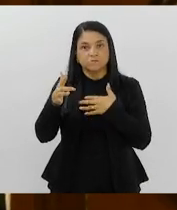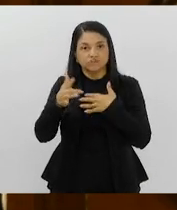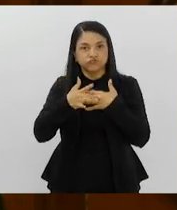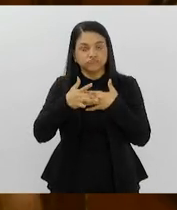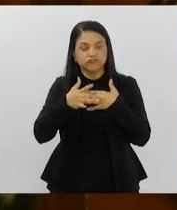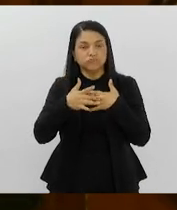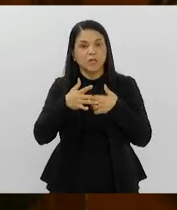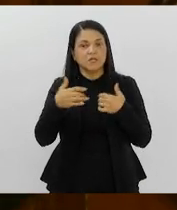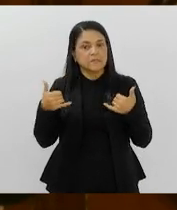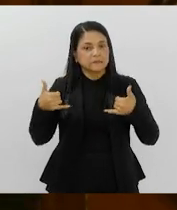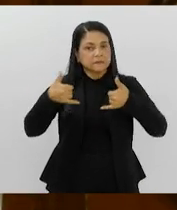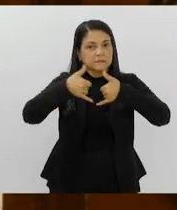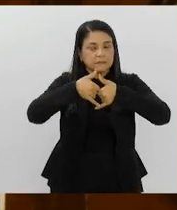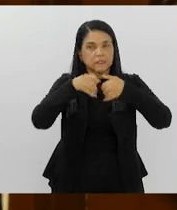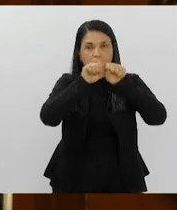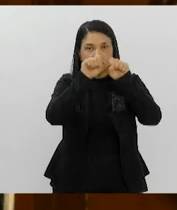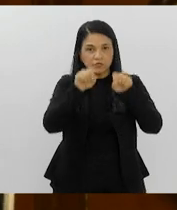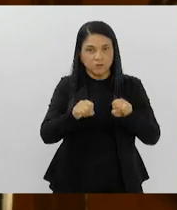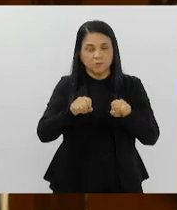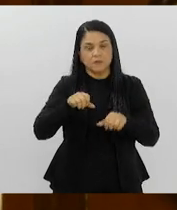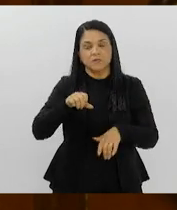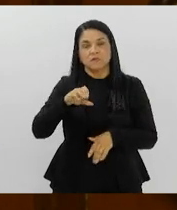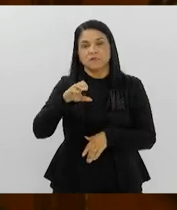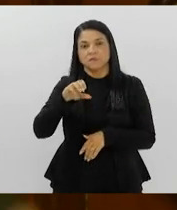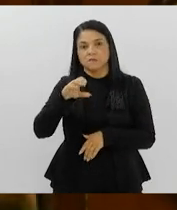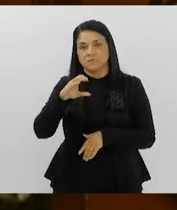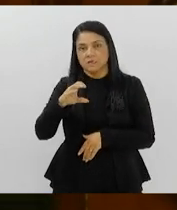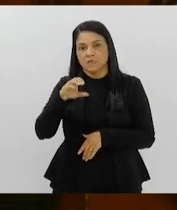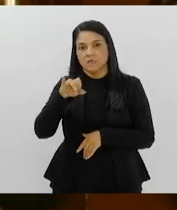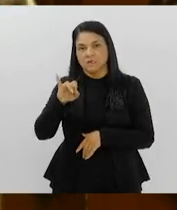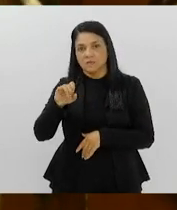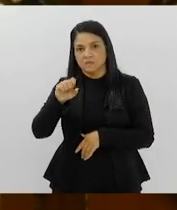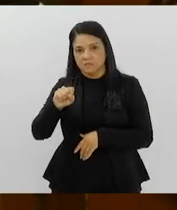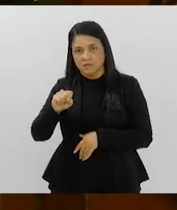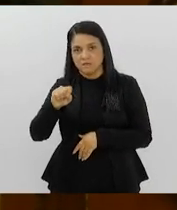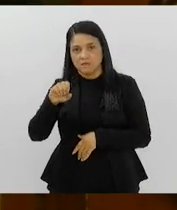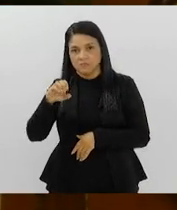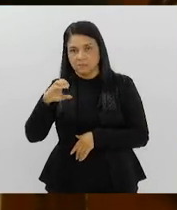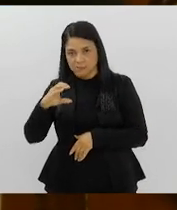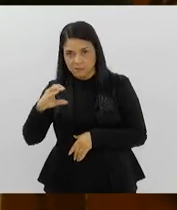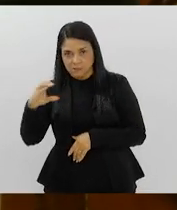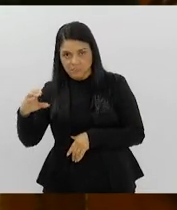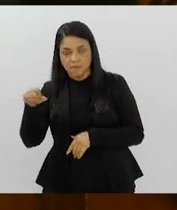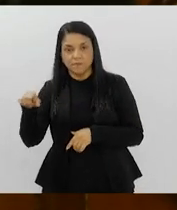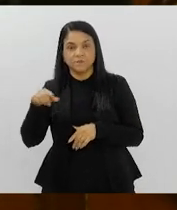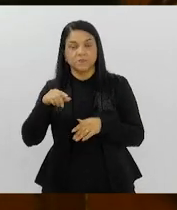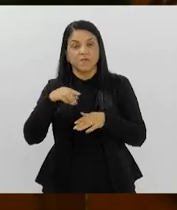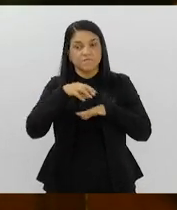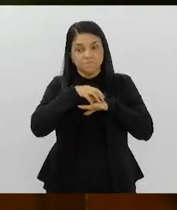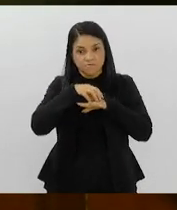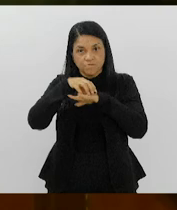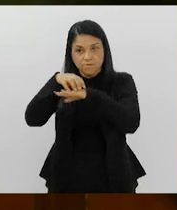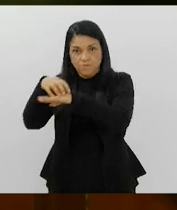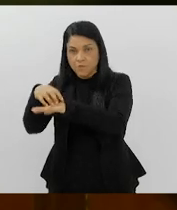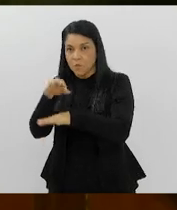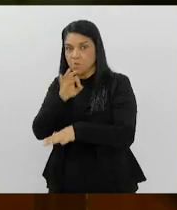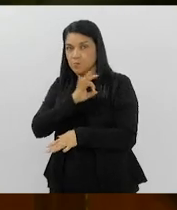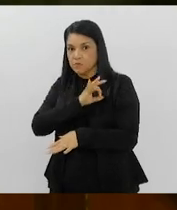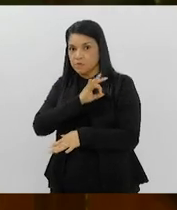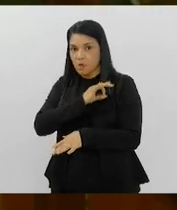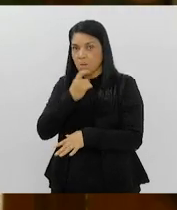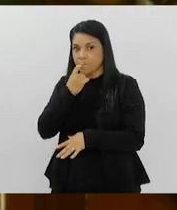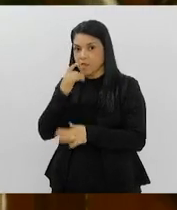sistema do nosso CICC, né, que é o de controles lá, e eles deslocam a viatura policial mais próxima para